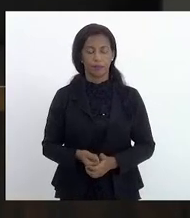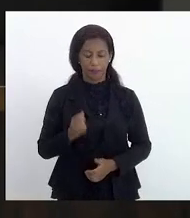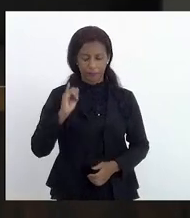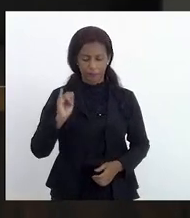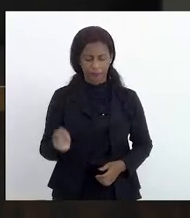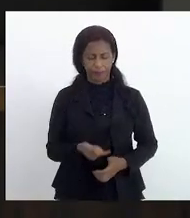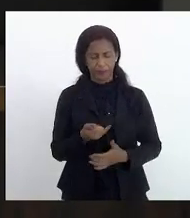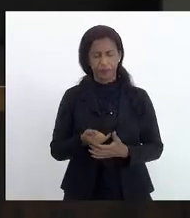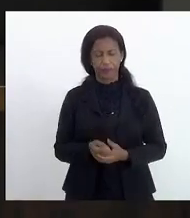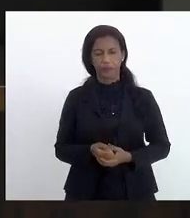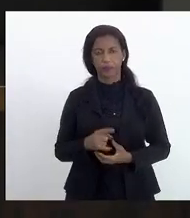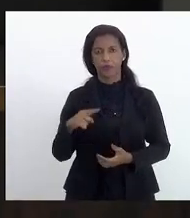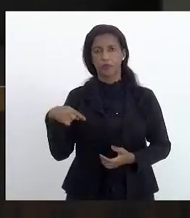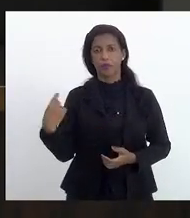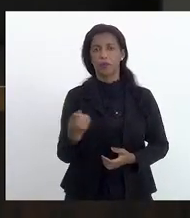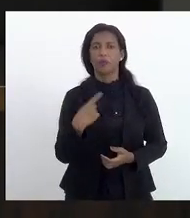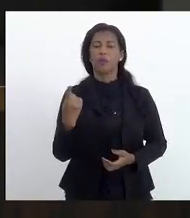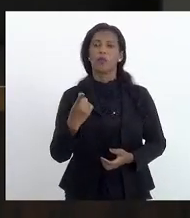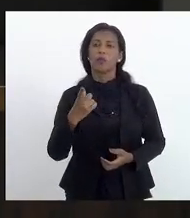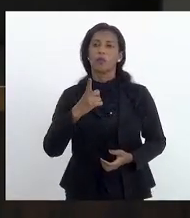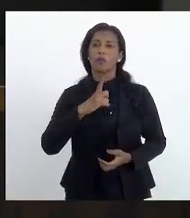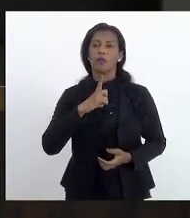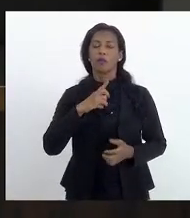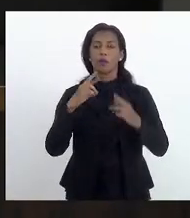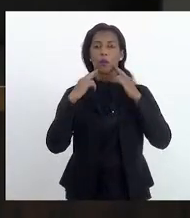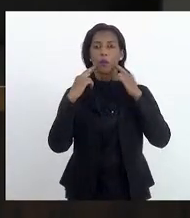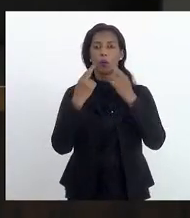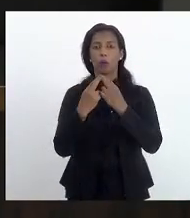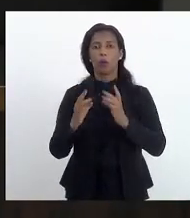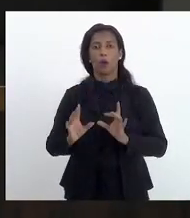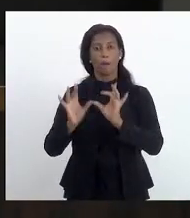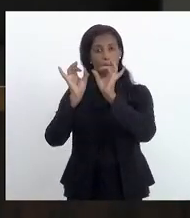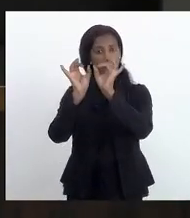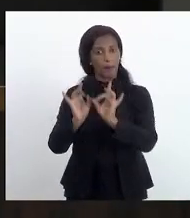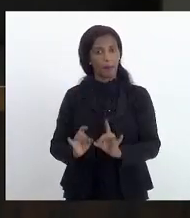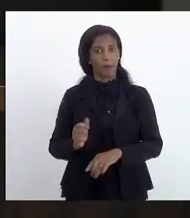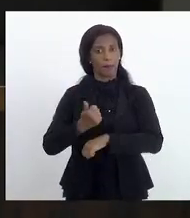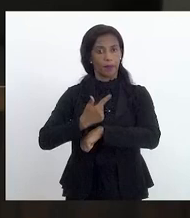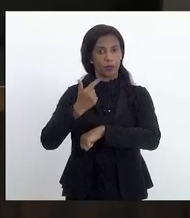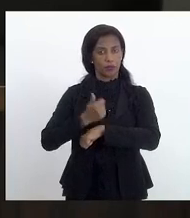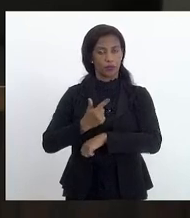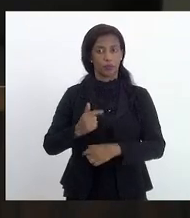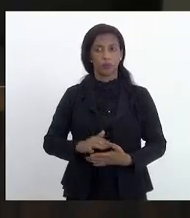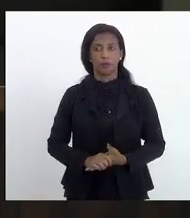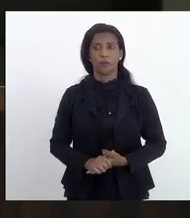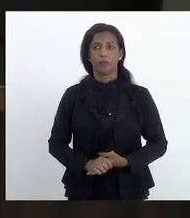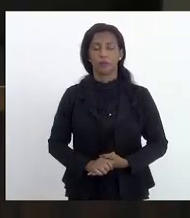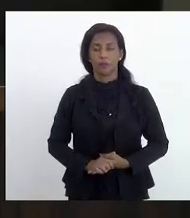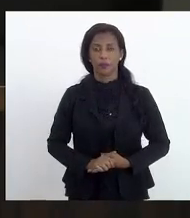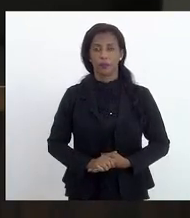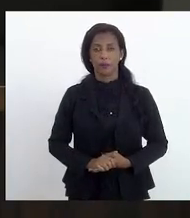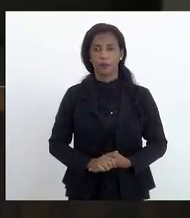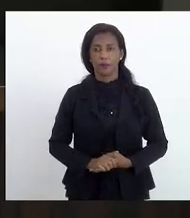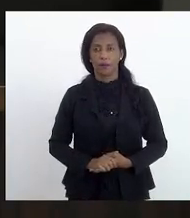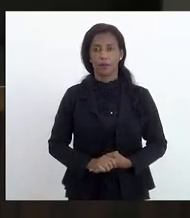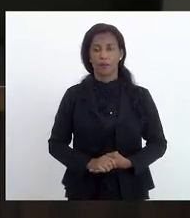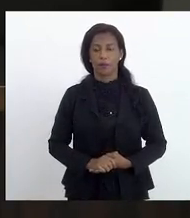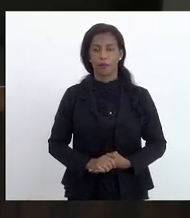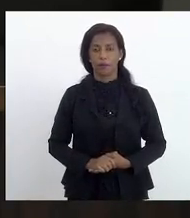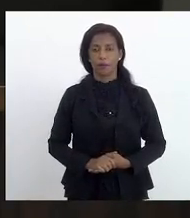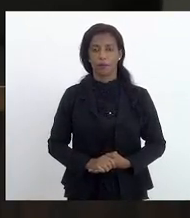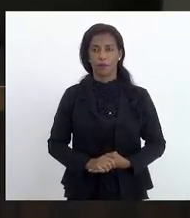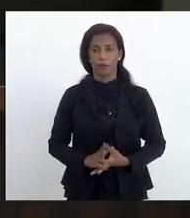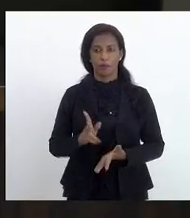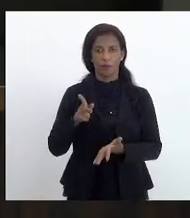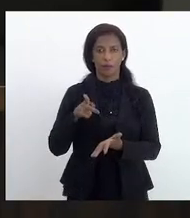Aproveitar, nós teremos sessão ordinária às 12 horas. E,